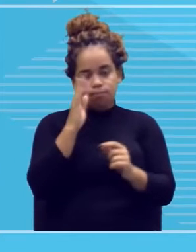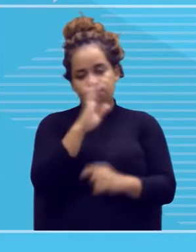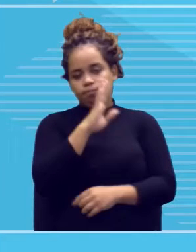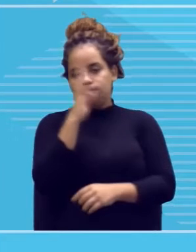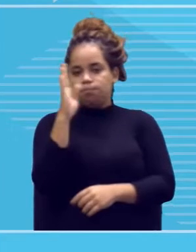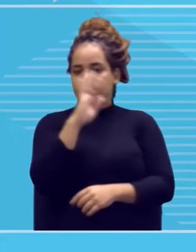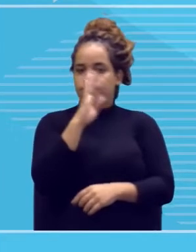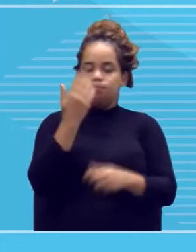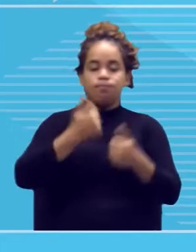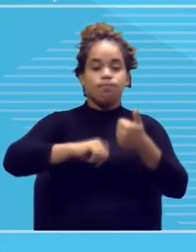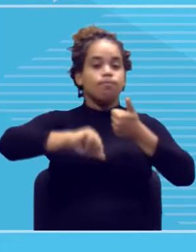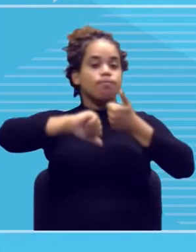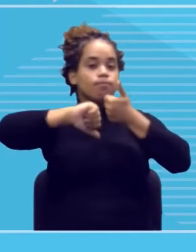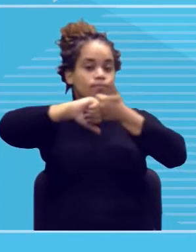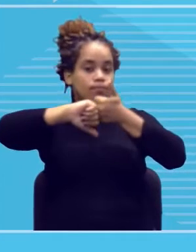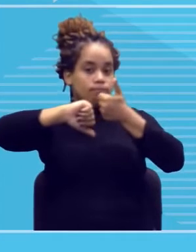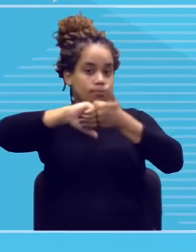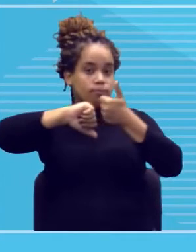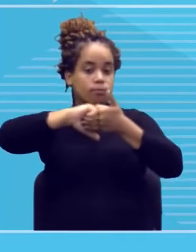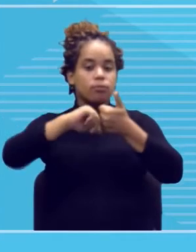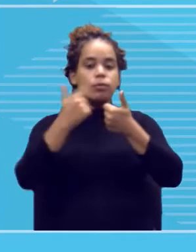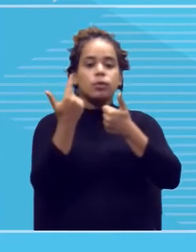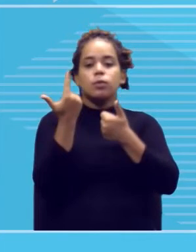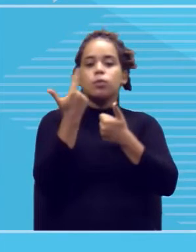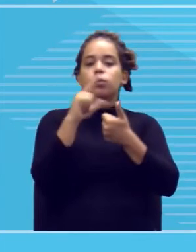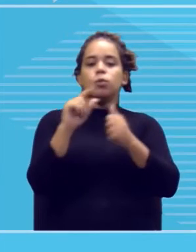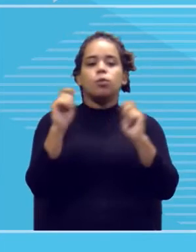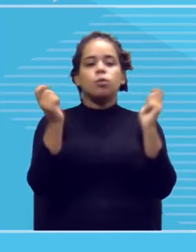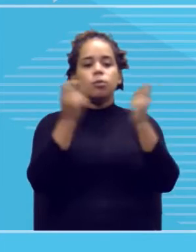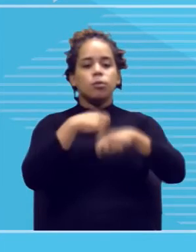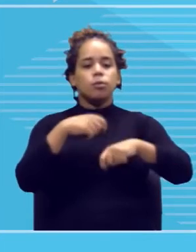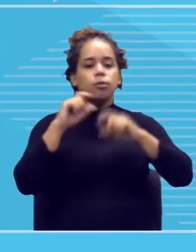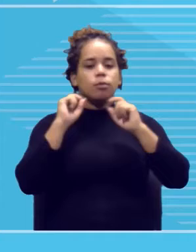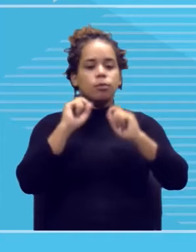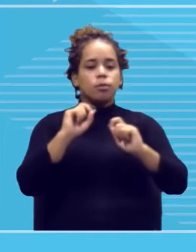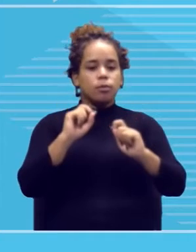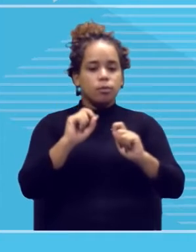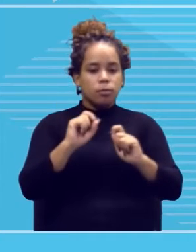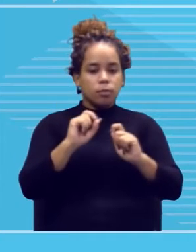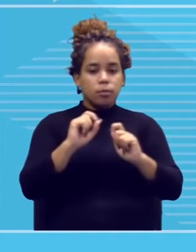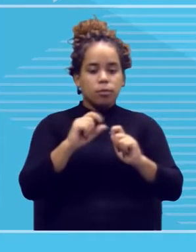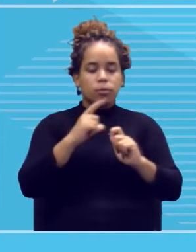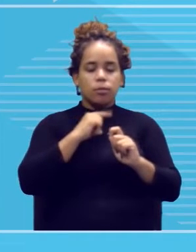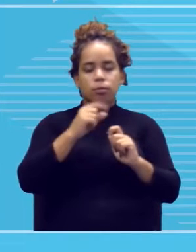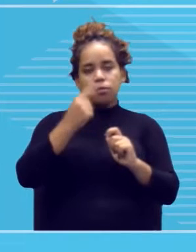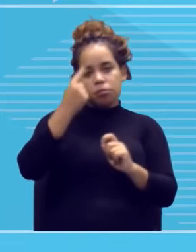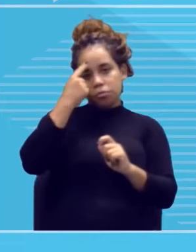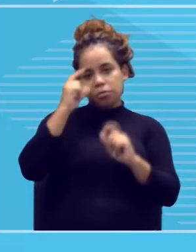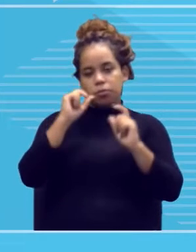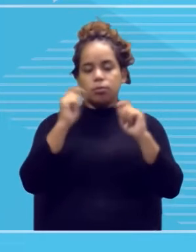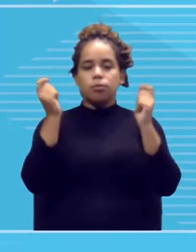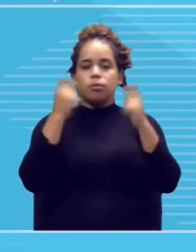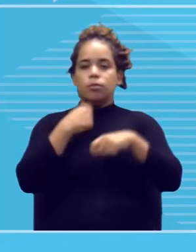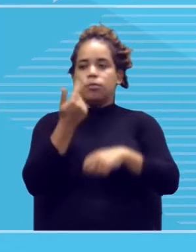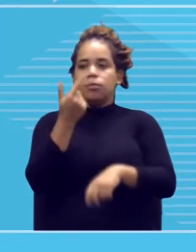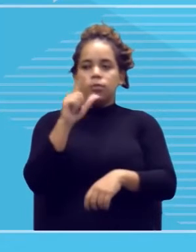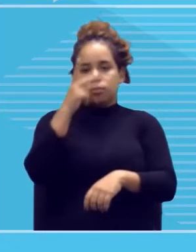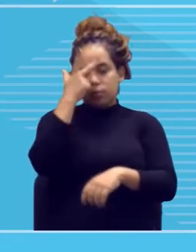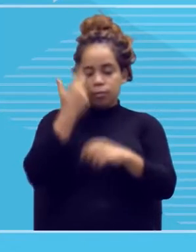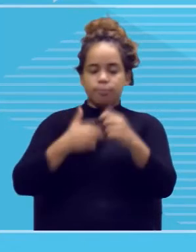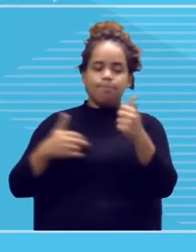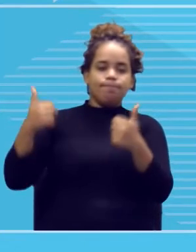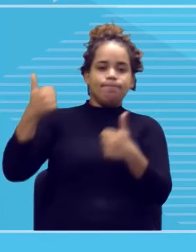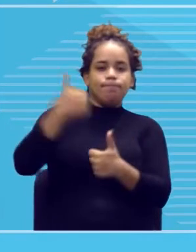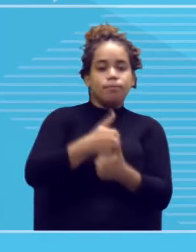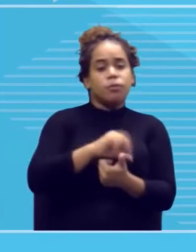isso é que deveria acontecer uma outra possibilidade é quando você se coloca no lugar de uma pessoa ou você se